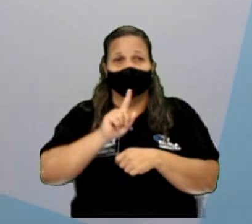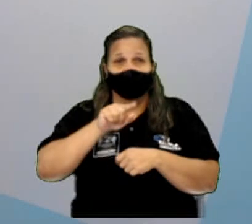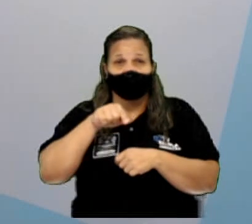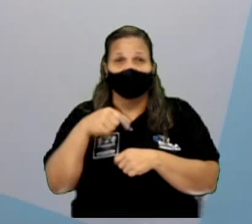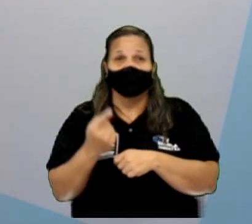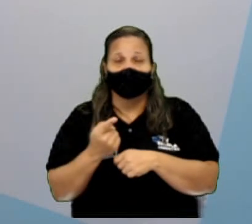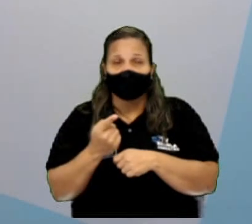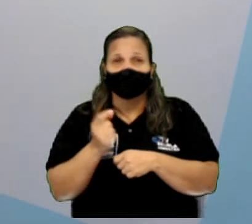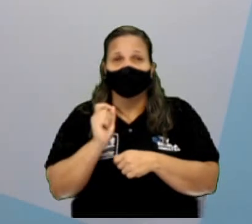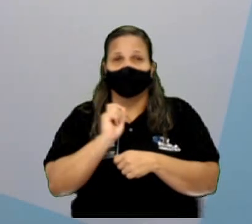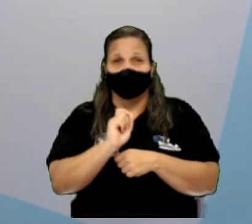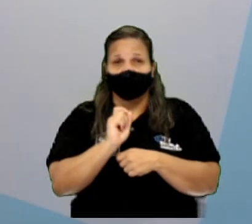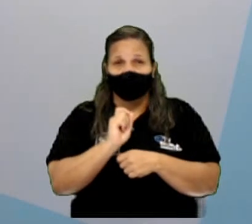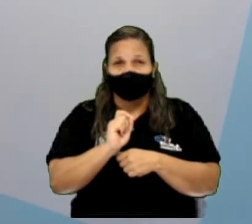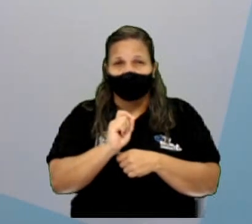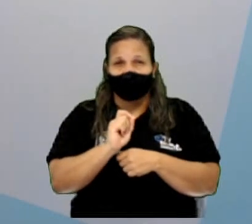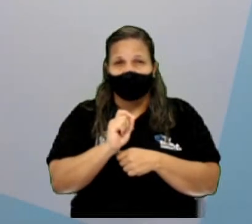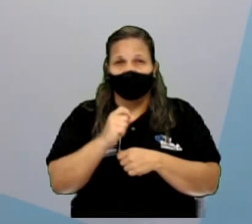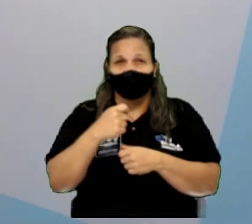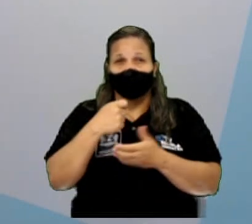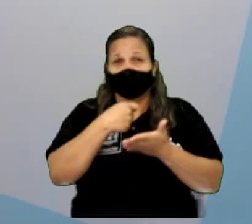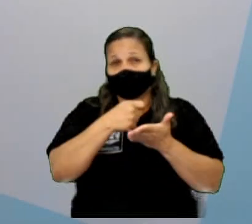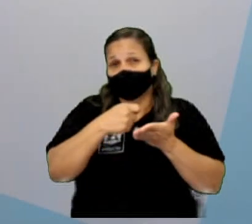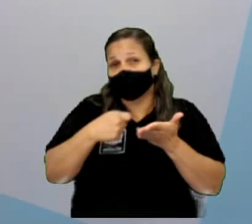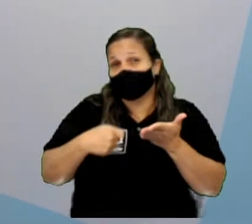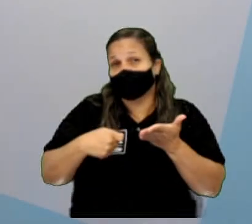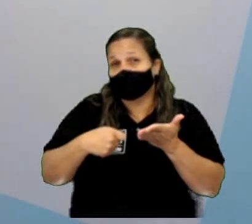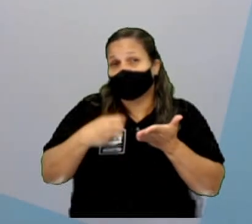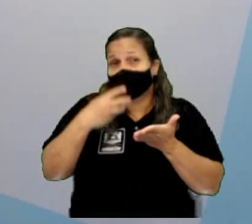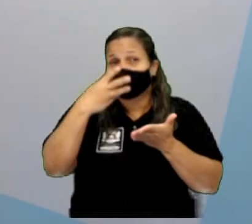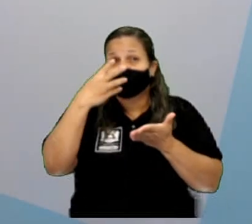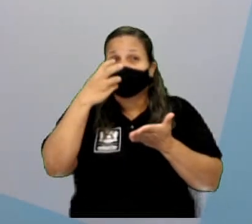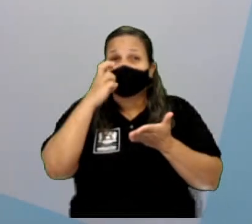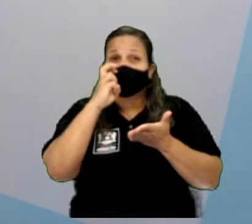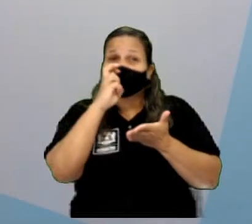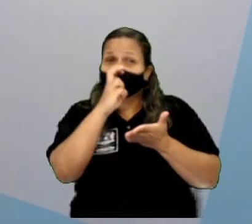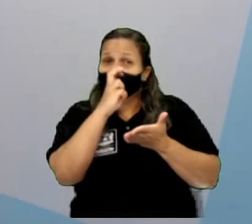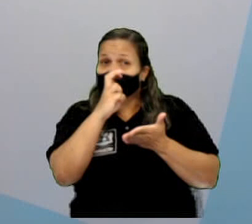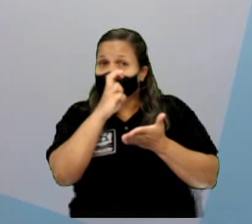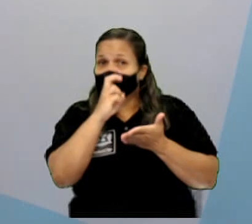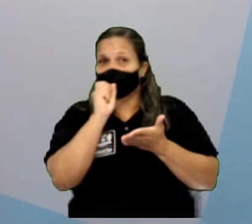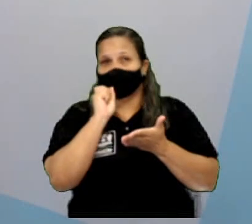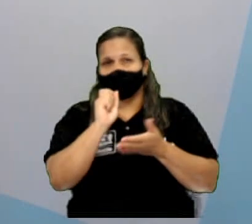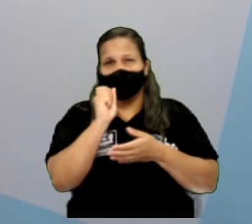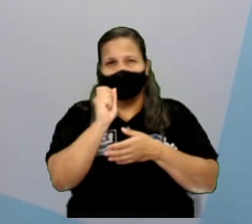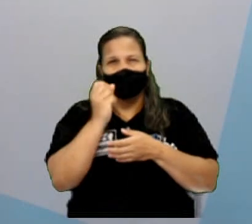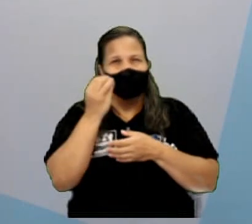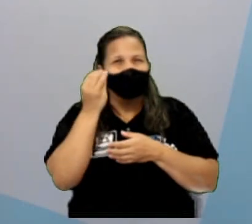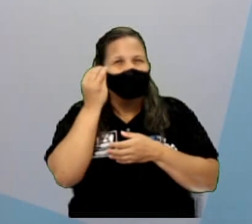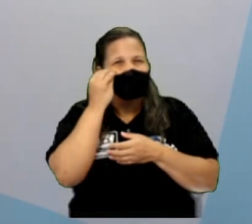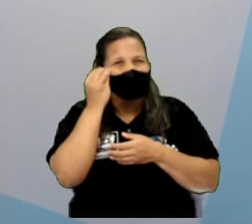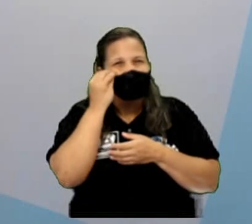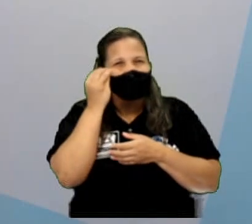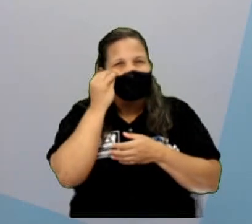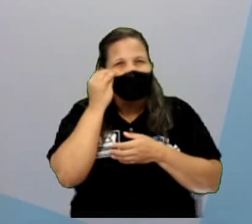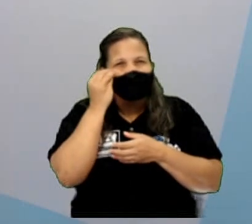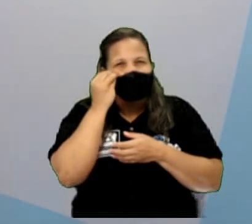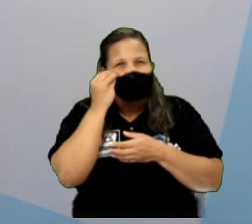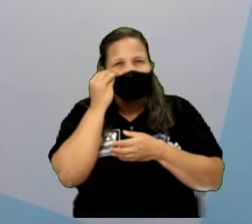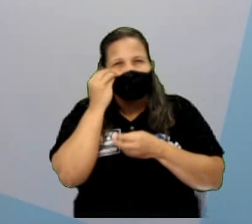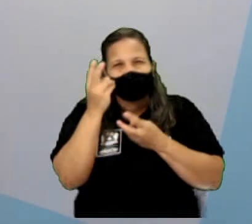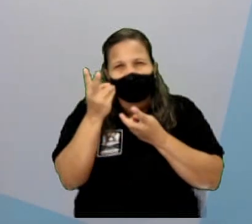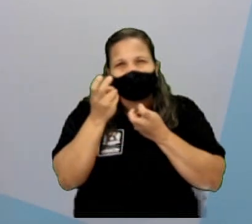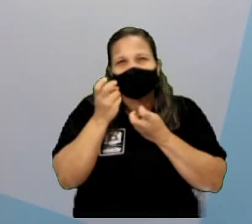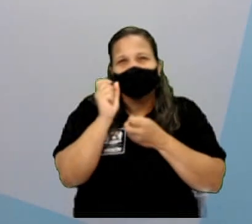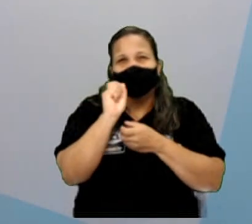vocês vão listar 5 ações táticas e 5 ações técnicas que você viu naquele jogo. Vocês vão analisar o jogo, vão